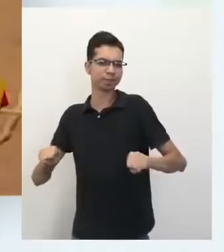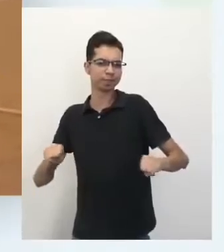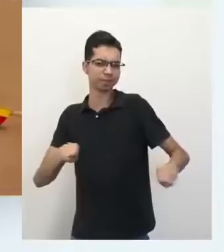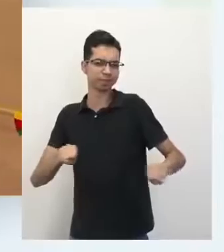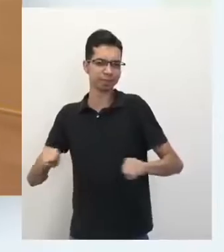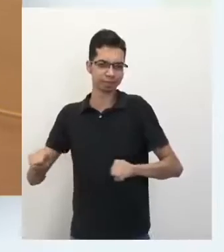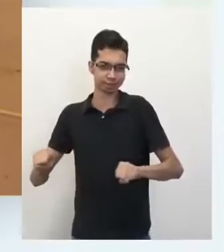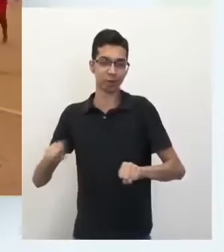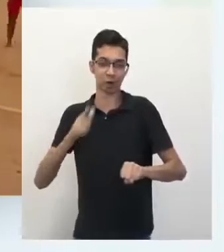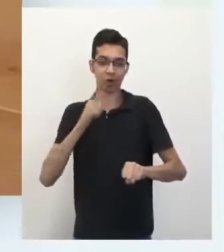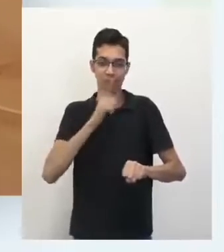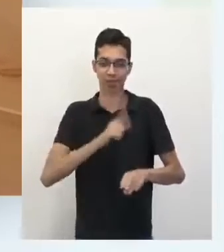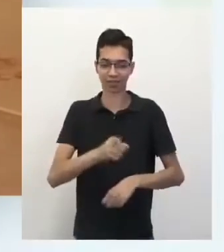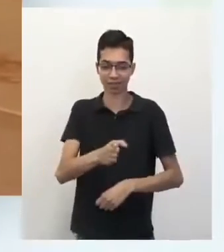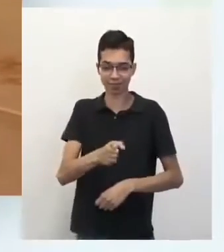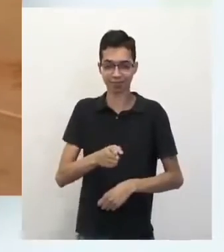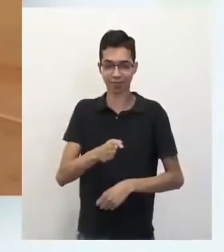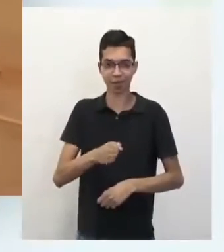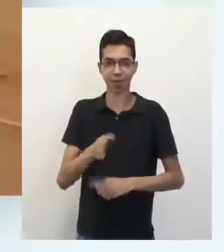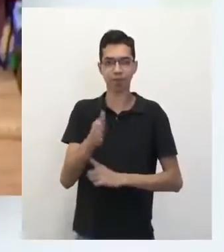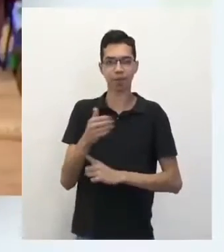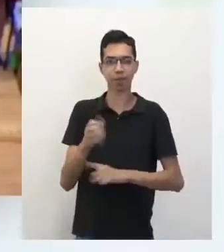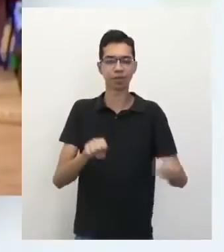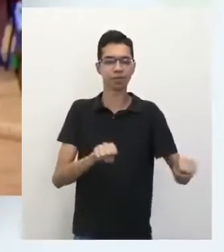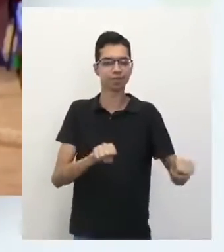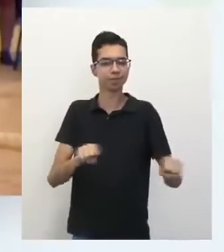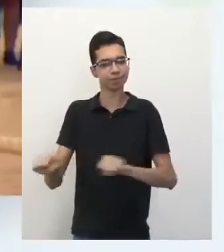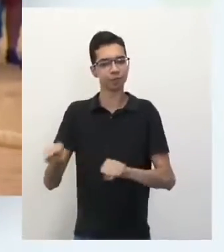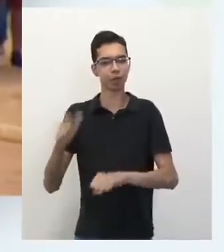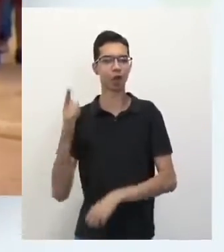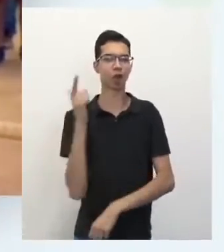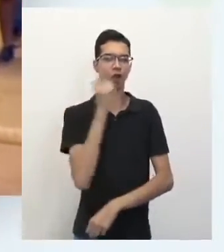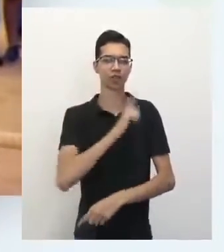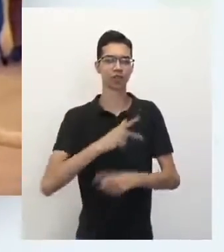para o seu lado do campo antes do tempo acabar.